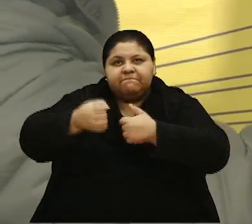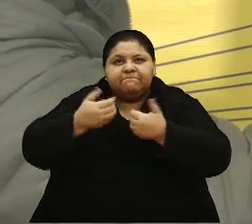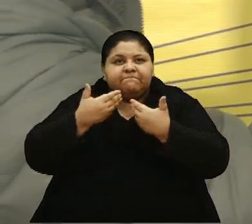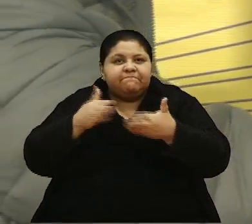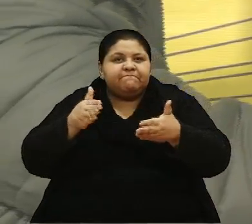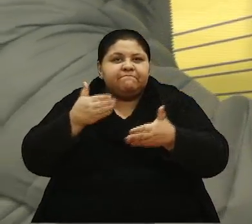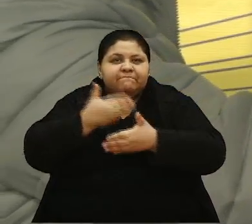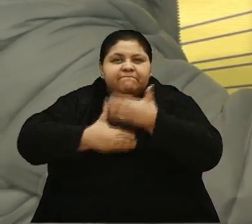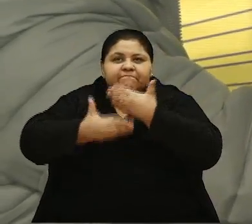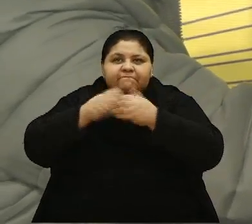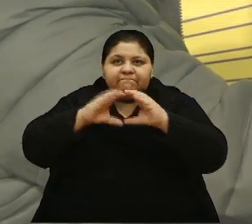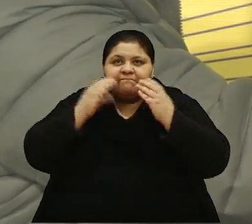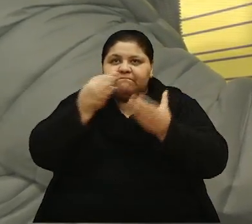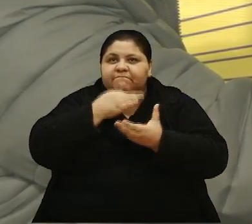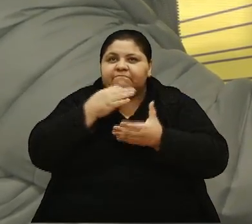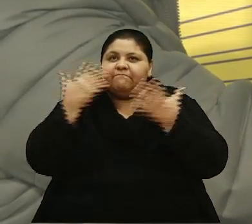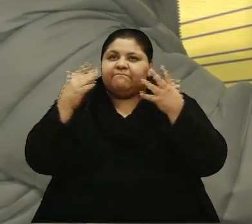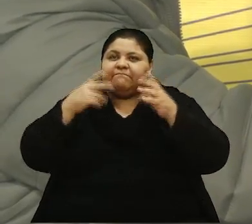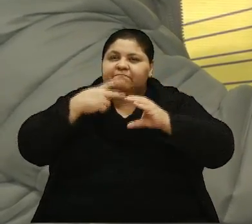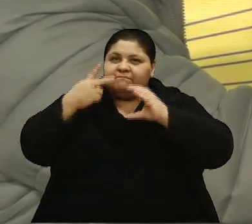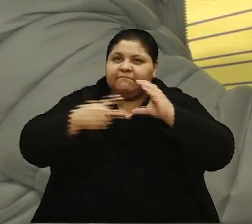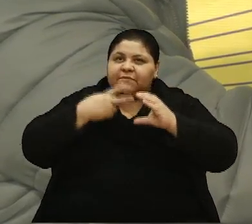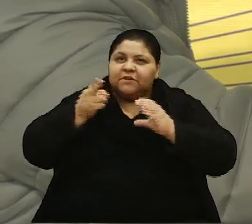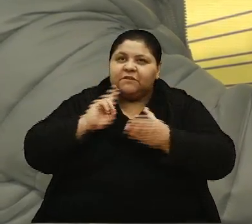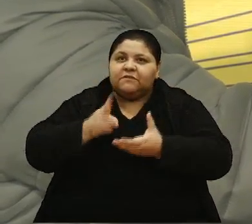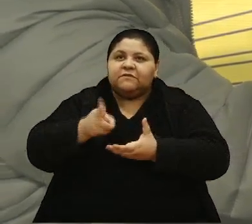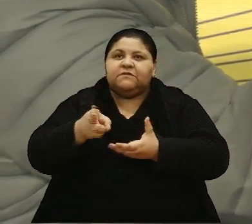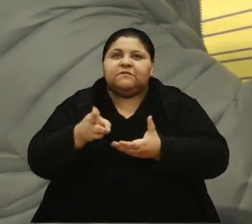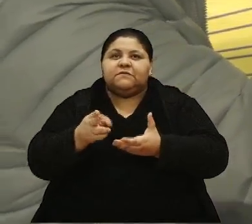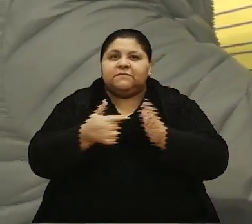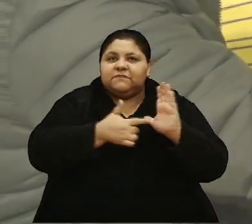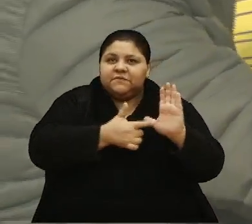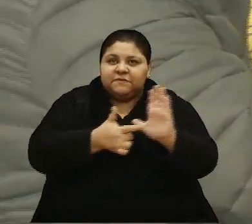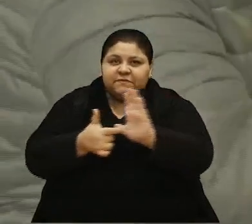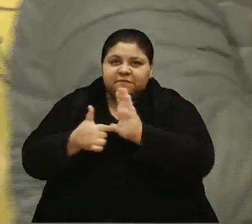toda a nossa comunidade caxiense. Parabéns à TV Câmara por sempre estar dando a cobertura e voz aí a nós. Obrigado.